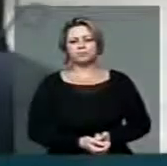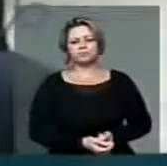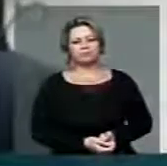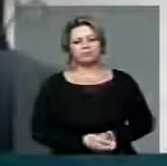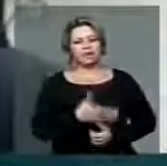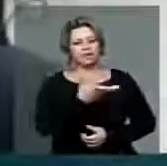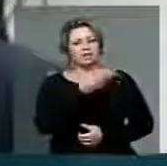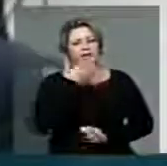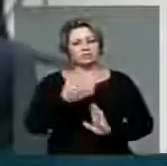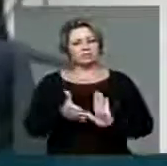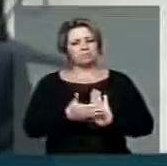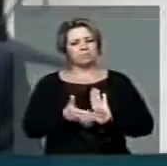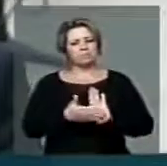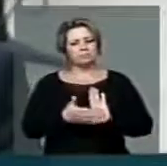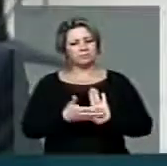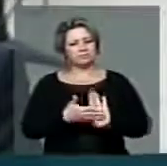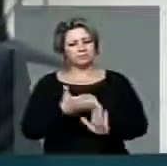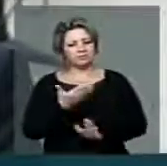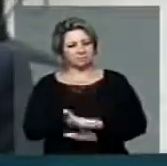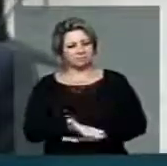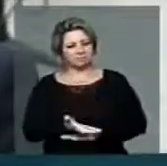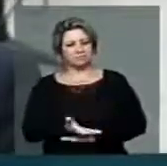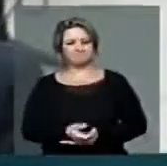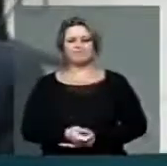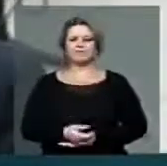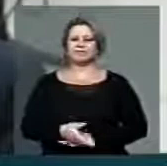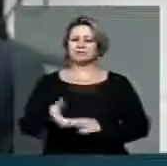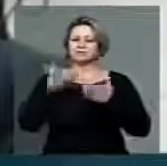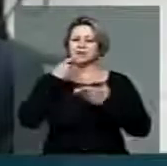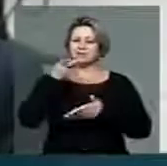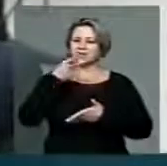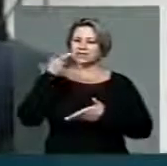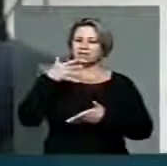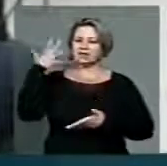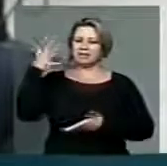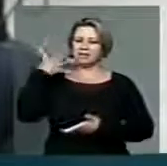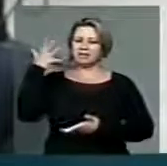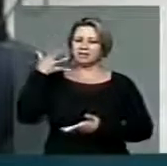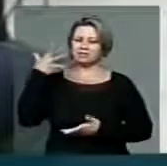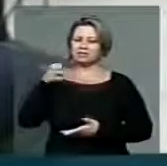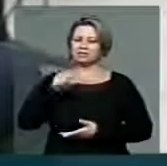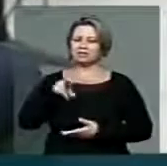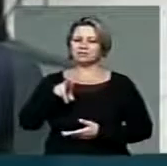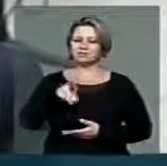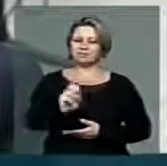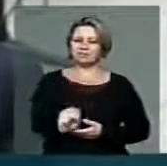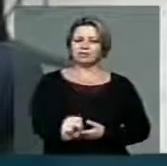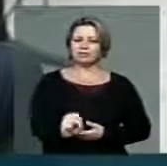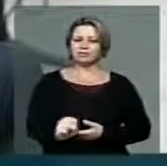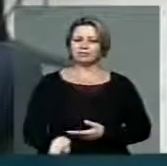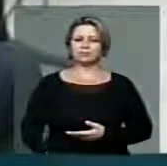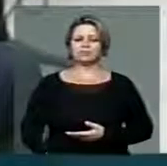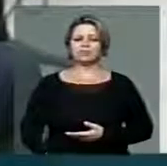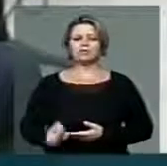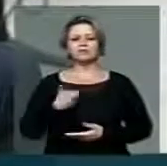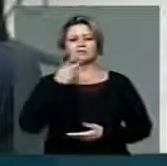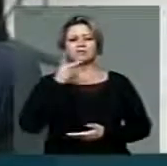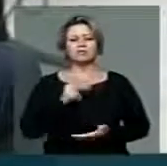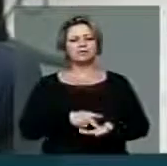queria parabenizar Vossa Excelência por esse pronunciamento sobre o Sistema Único de Saúde, que